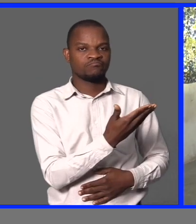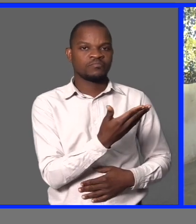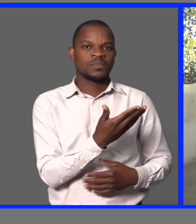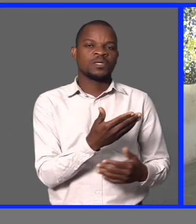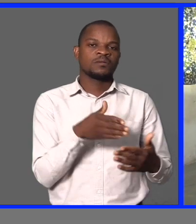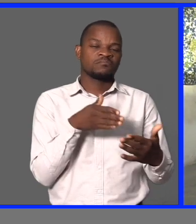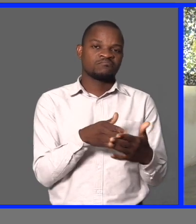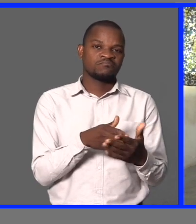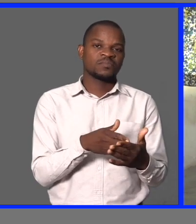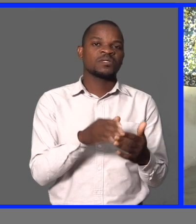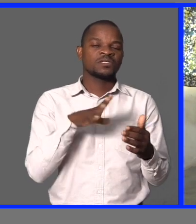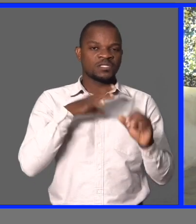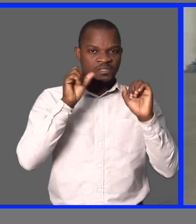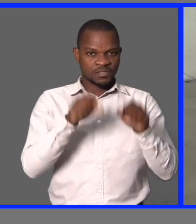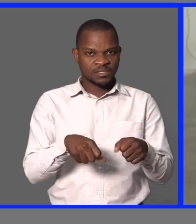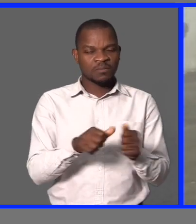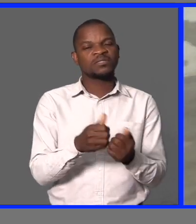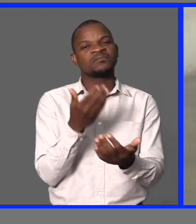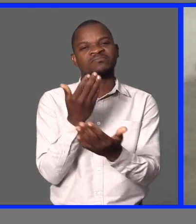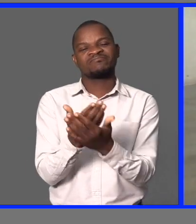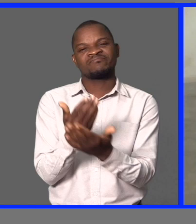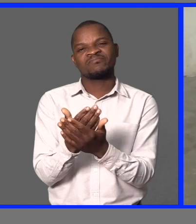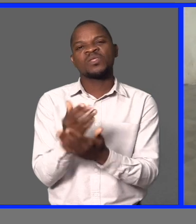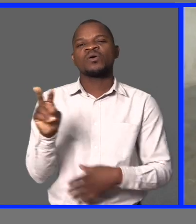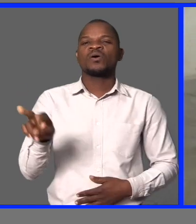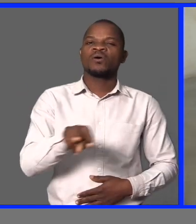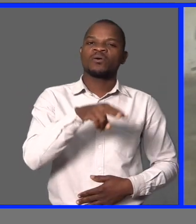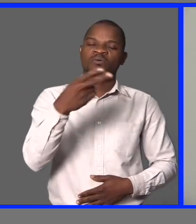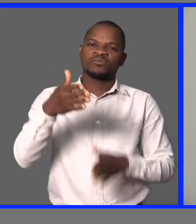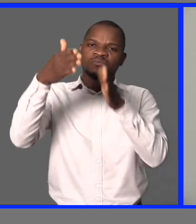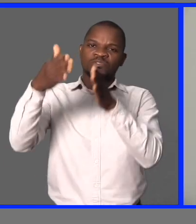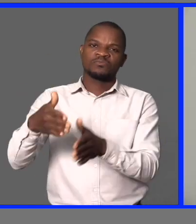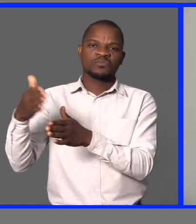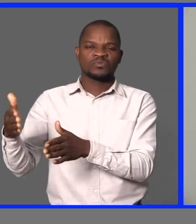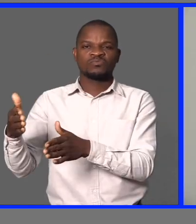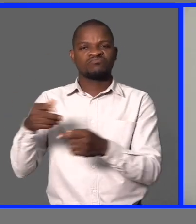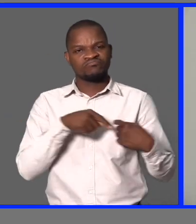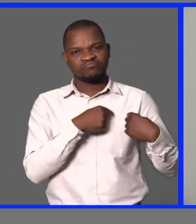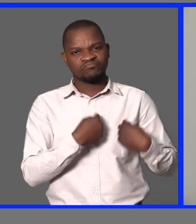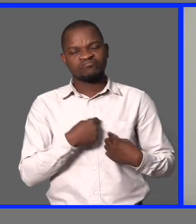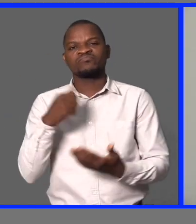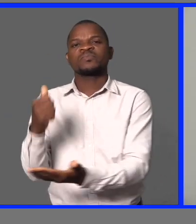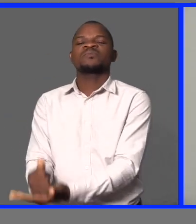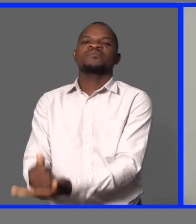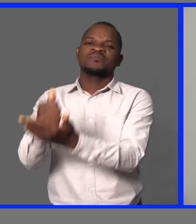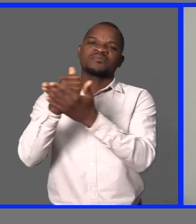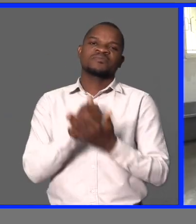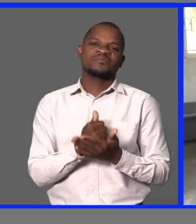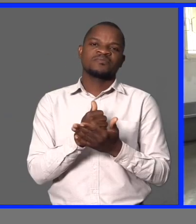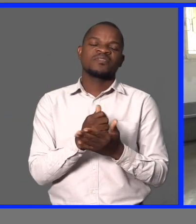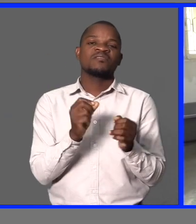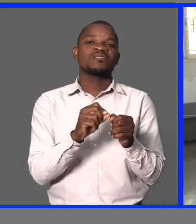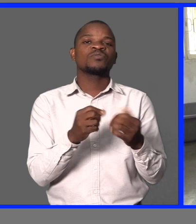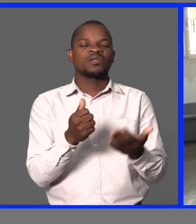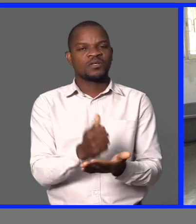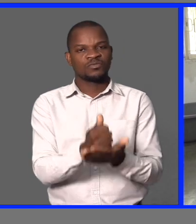recursos, Cornélio apela a pessoas de boa vontade que o ajudem a realizar um sonho,